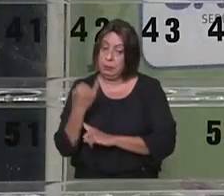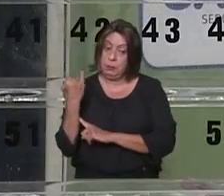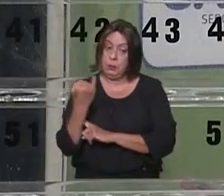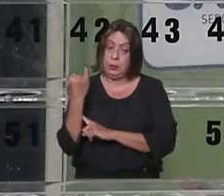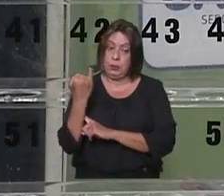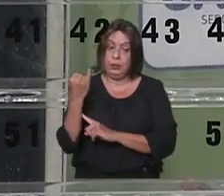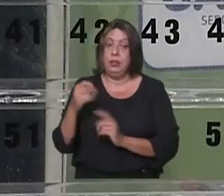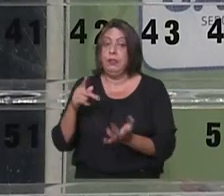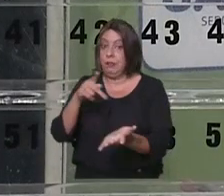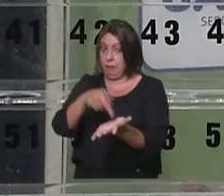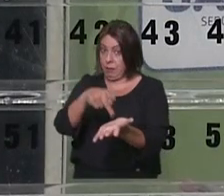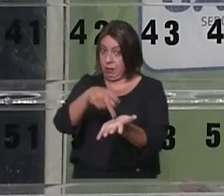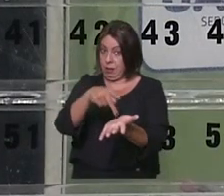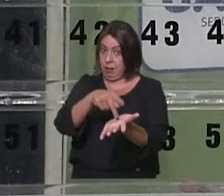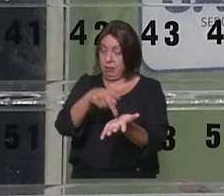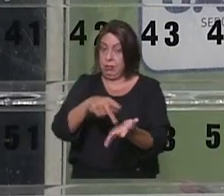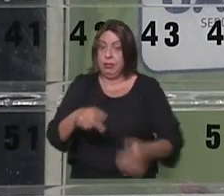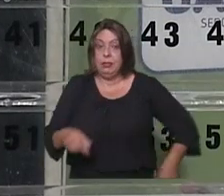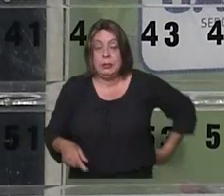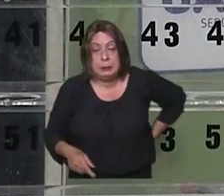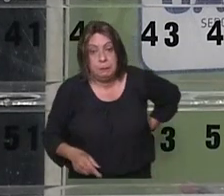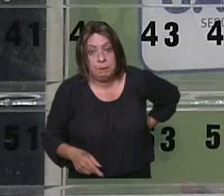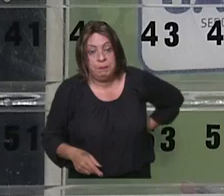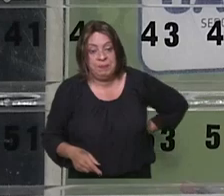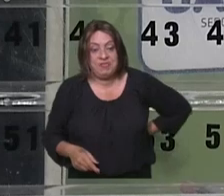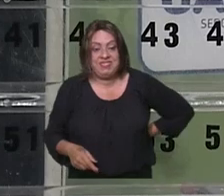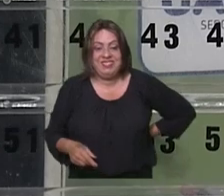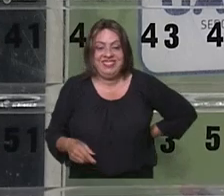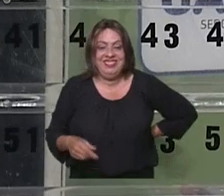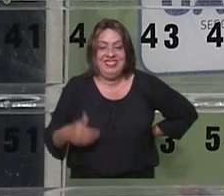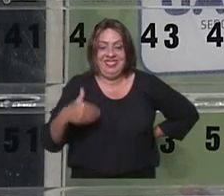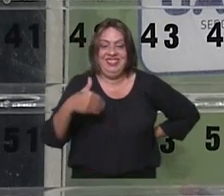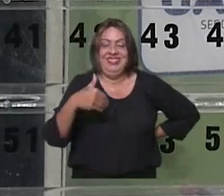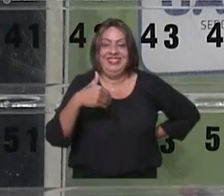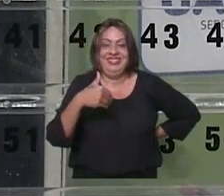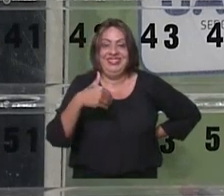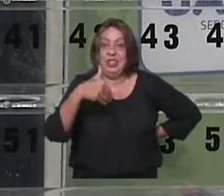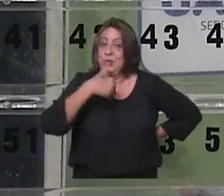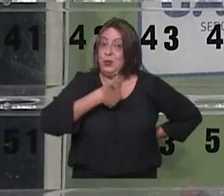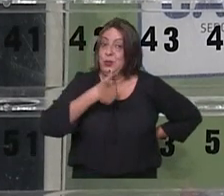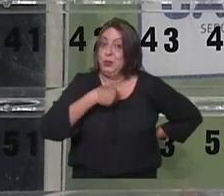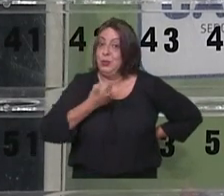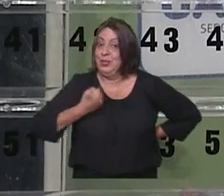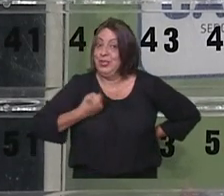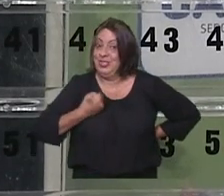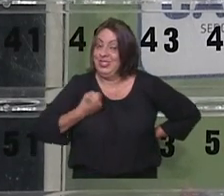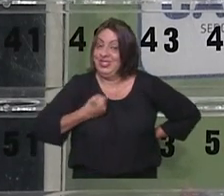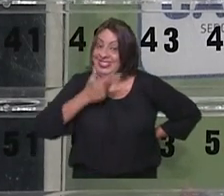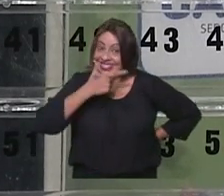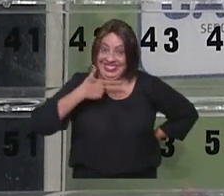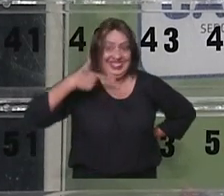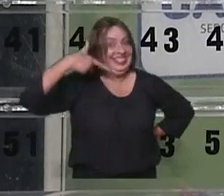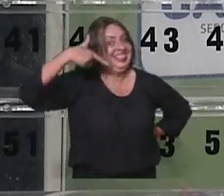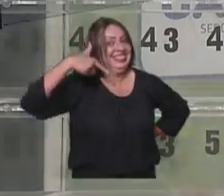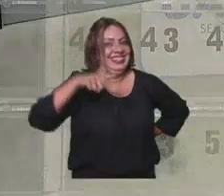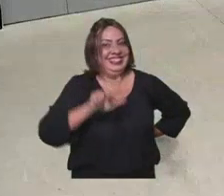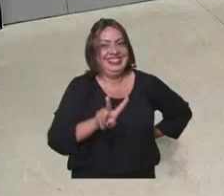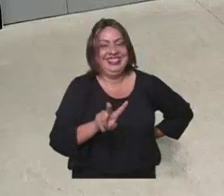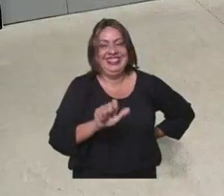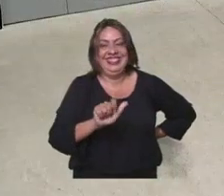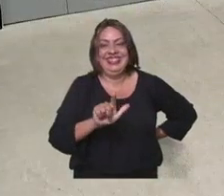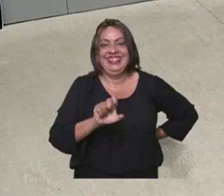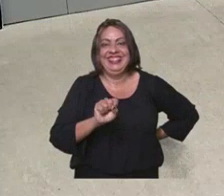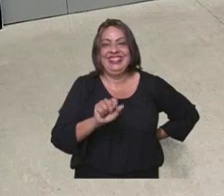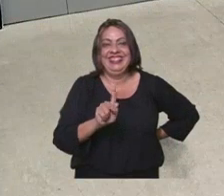importante. Verdade. Olha só, a Valesca está com a última bolinha que vai para a sorteadora. Olha o sorrisão da Valesca, por favor. Pode